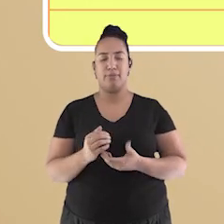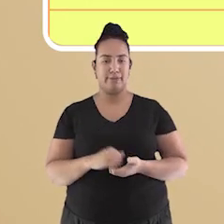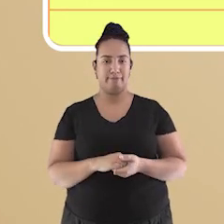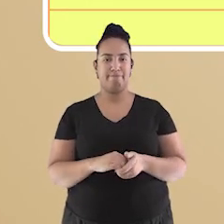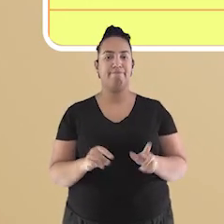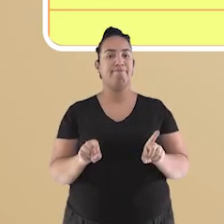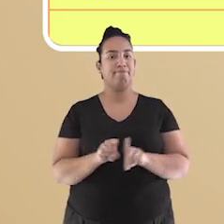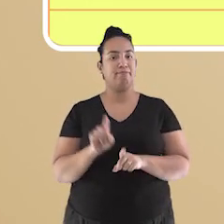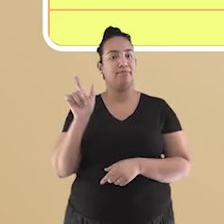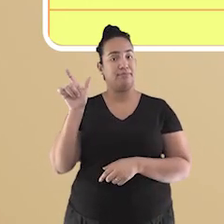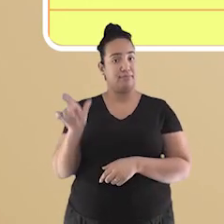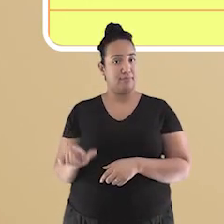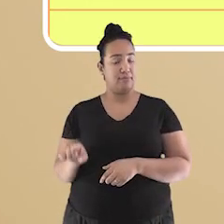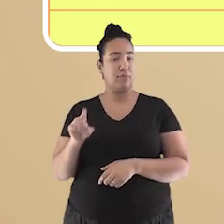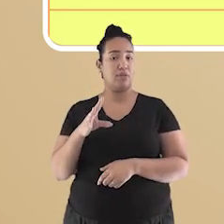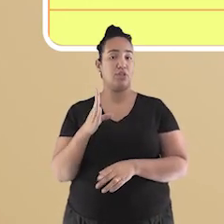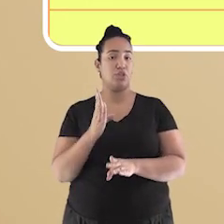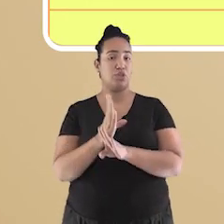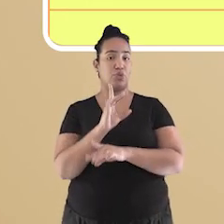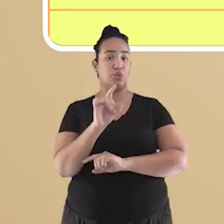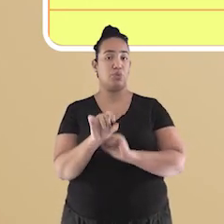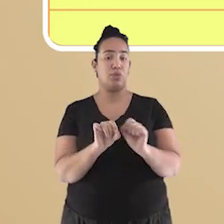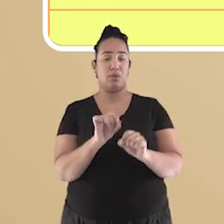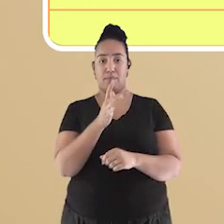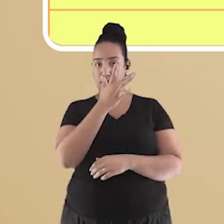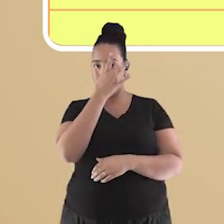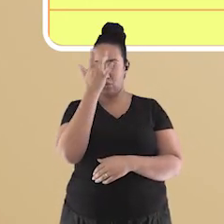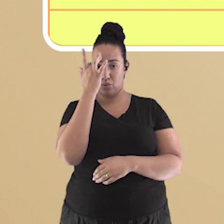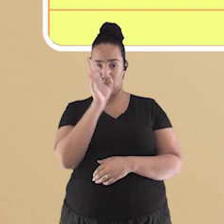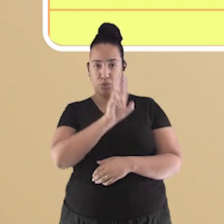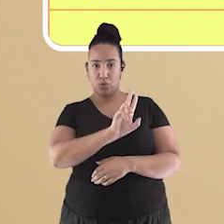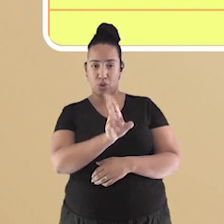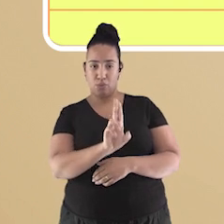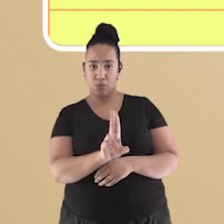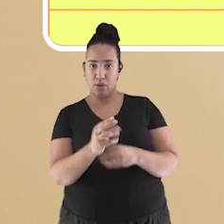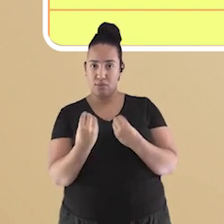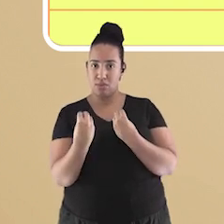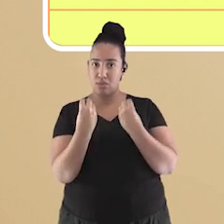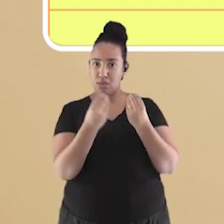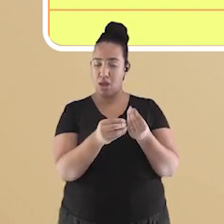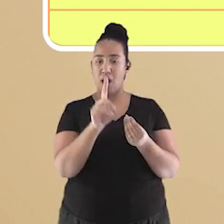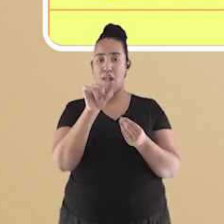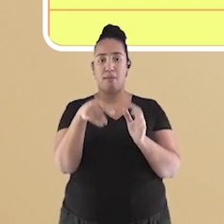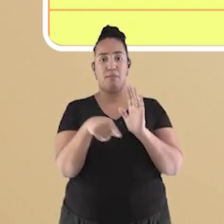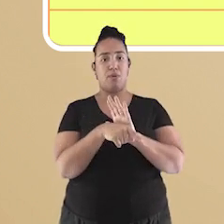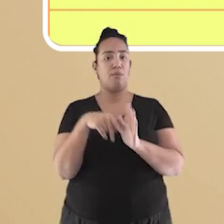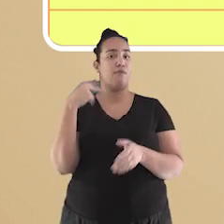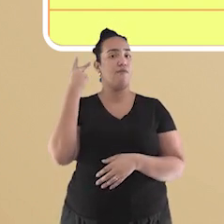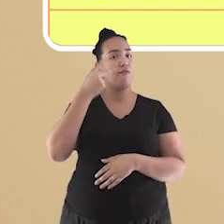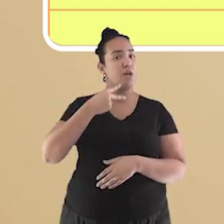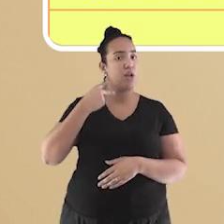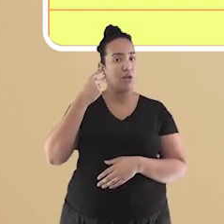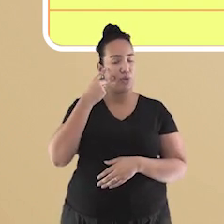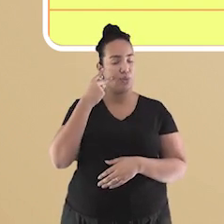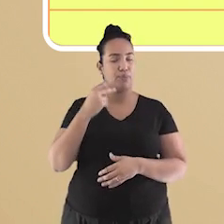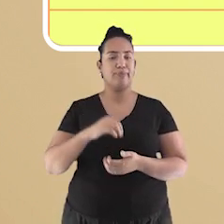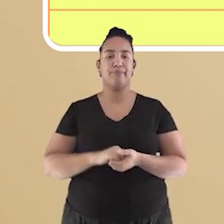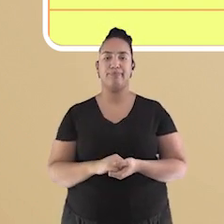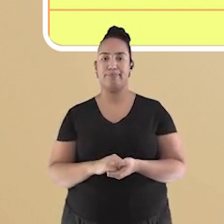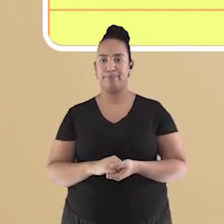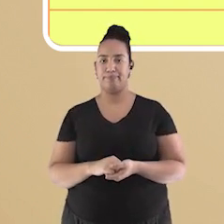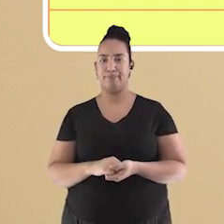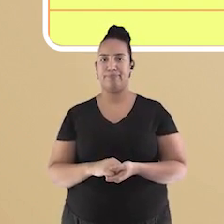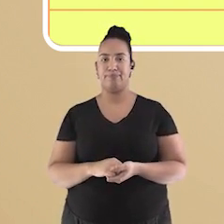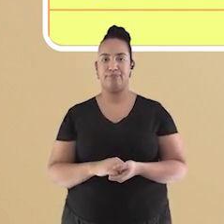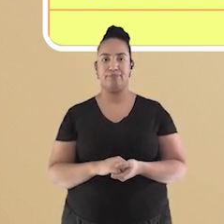descobriu que quem nomeia os logradouros públicos são os vereadores de cada cidade